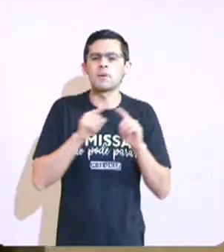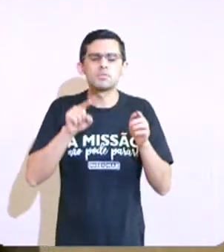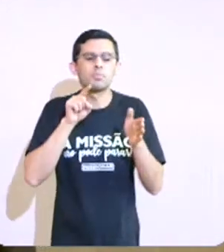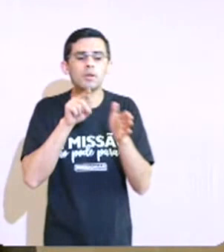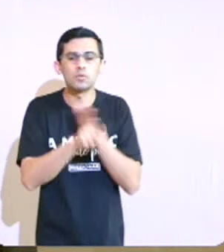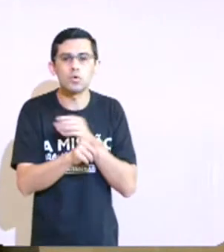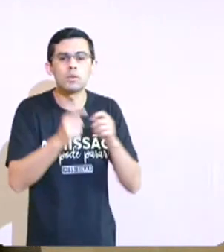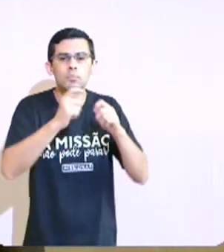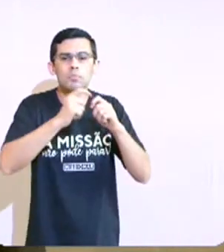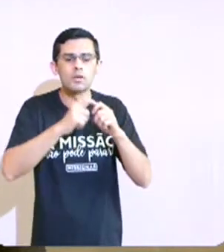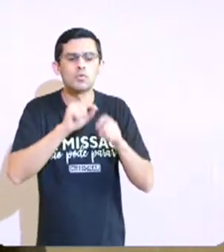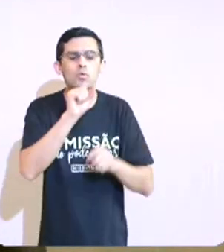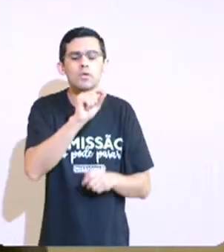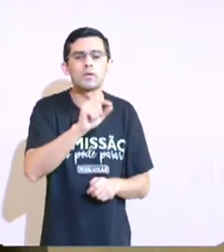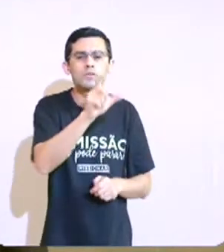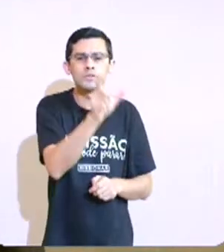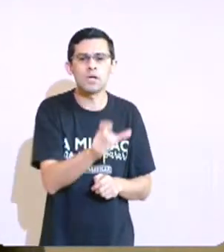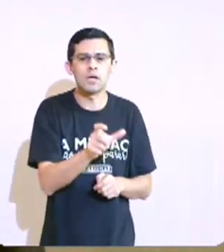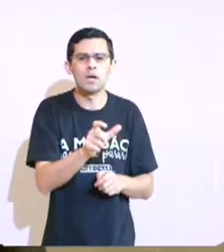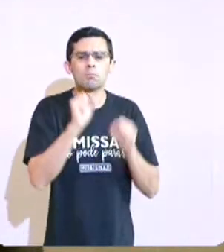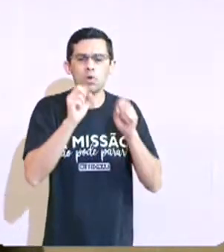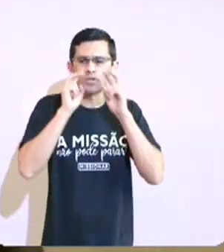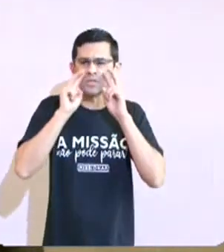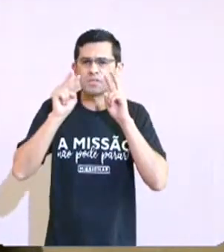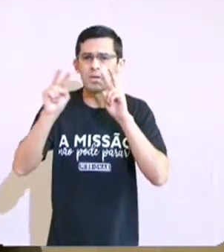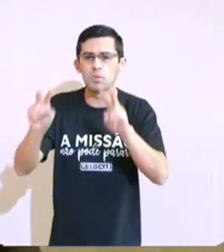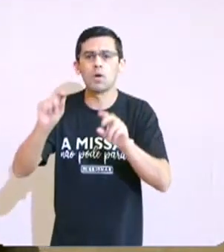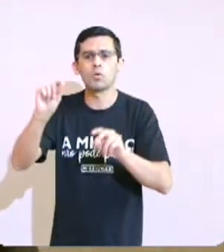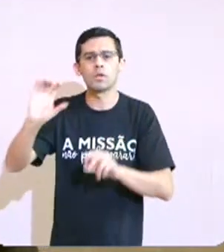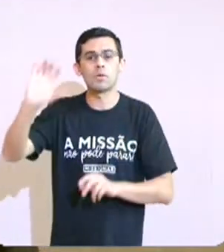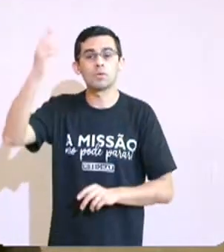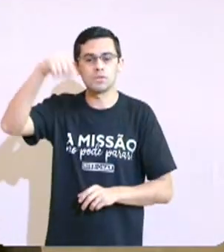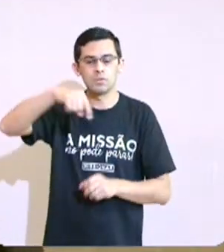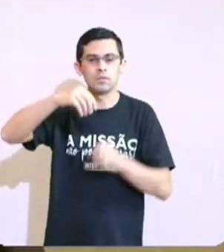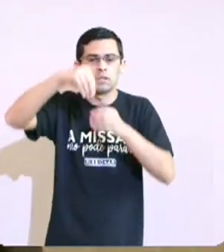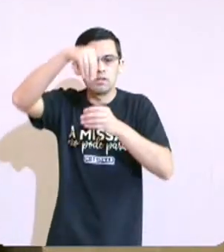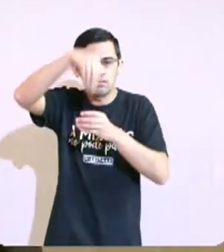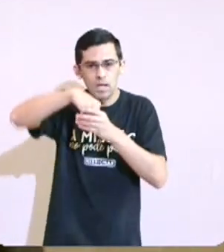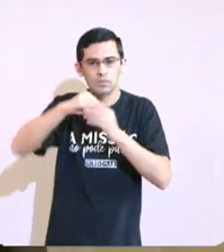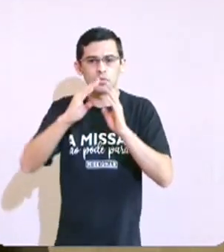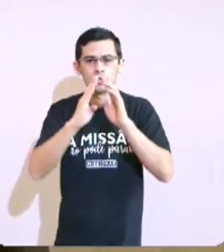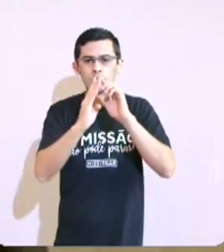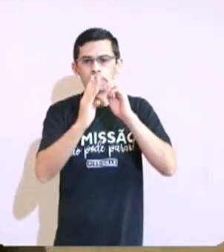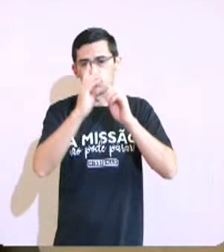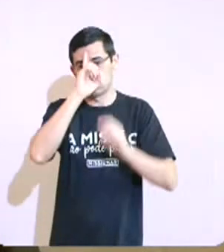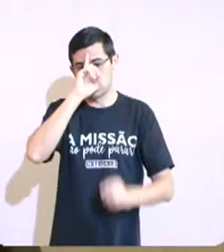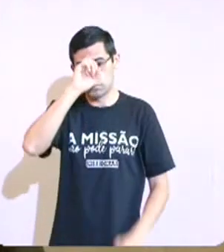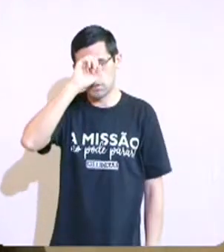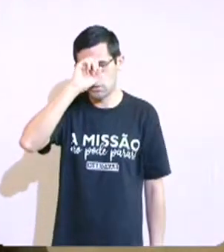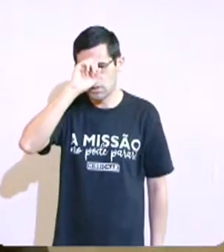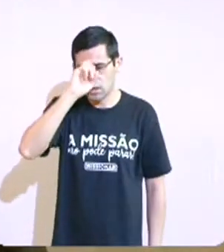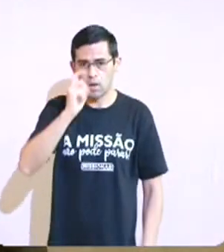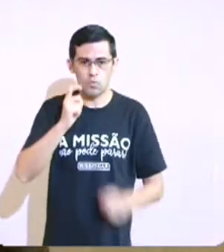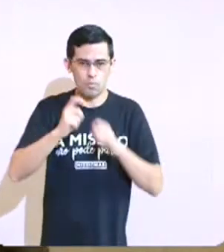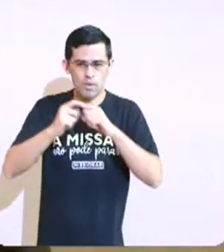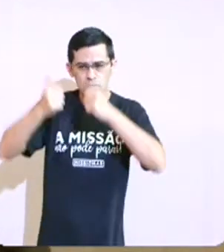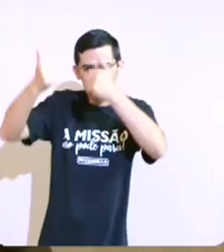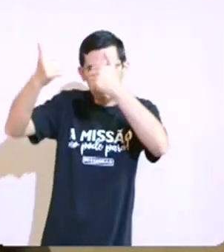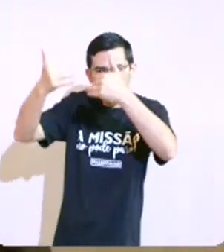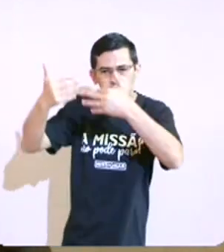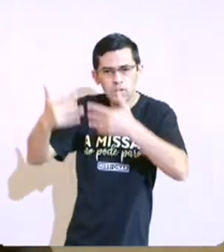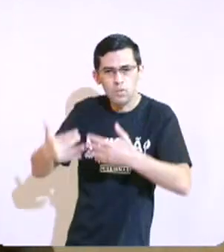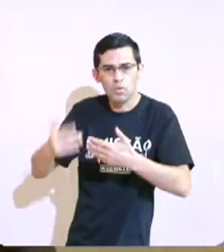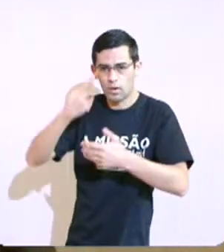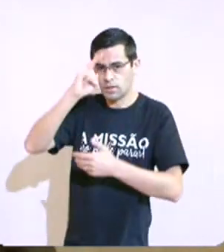que é que você testemunha a respeito do que aconteceu aqui? Ele contou a história daquele homem, que eu acabei de